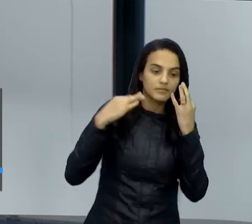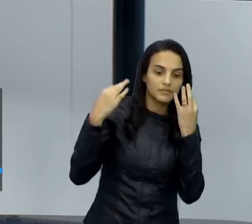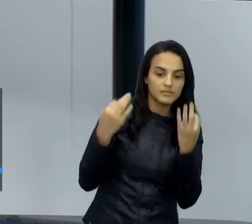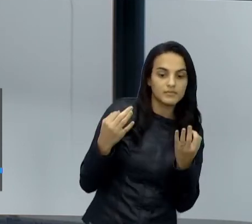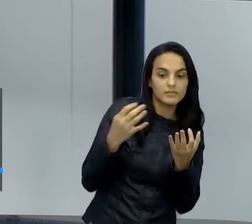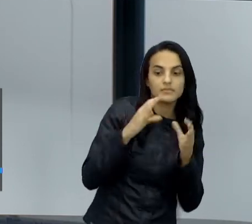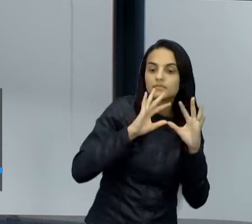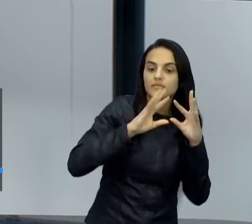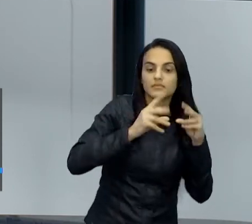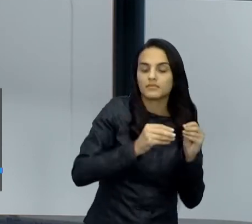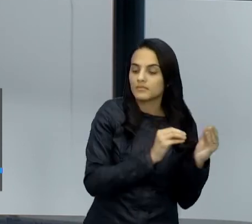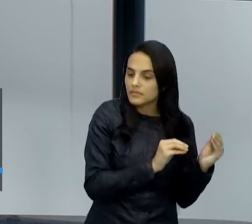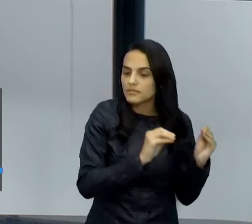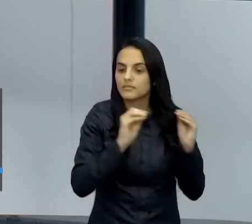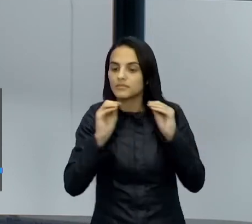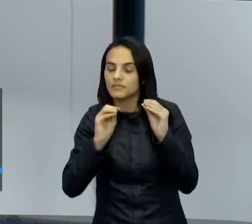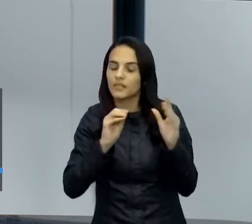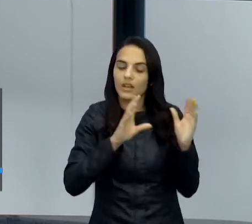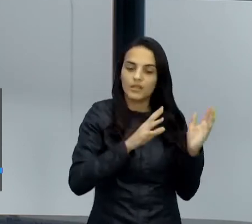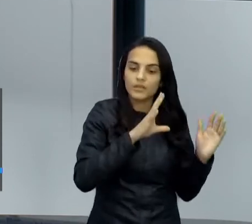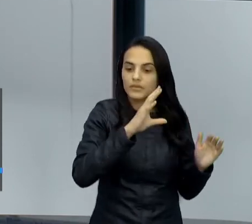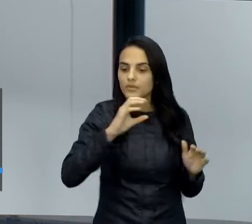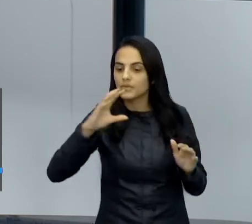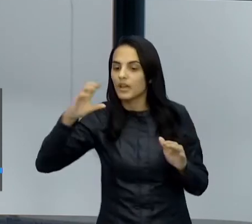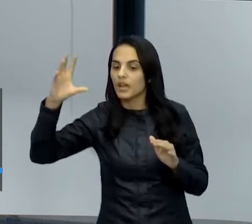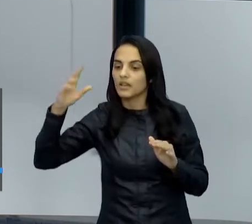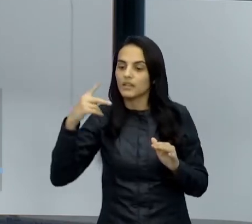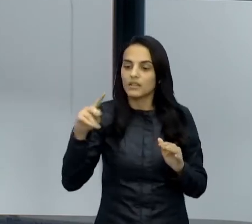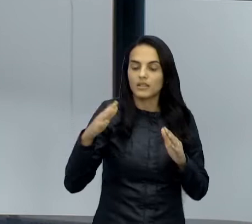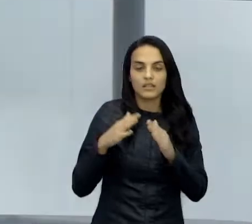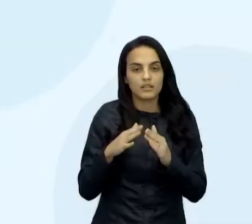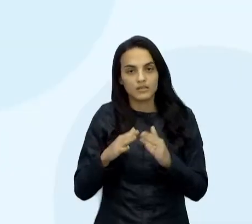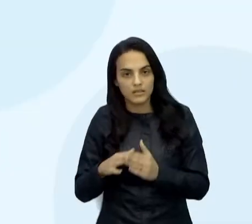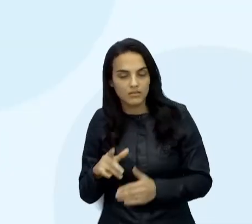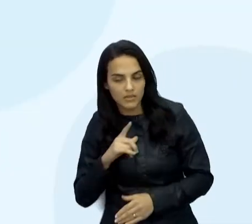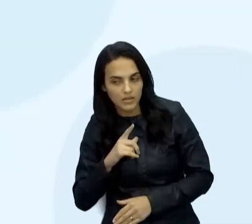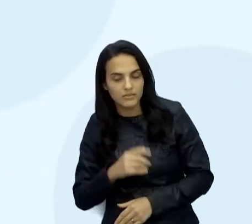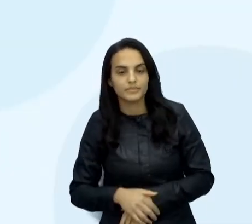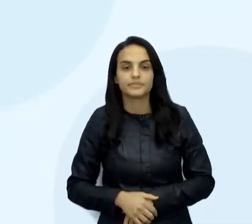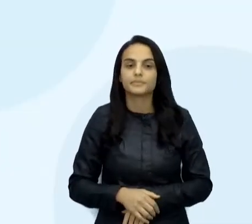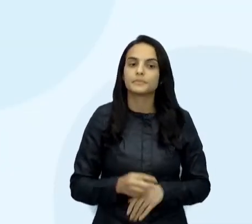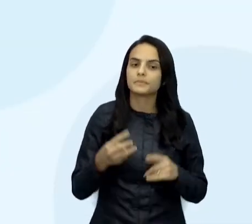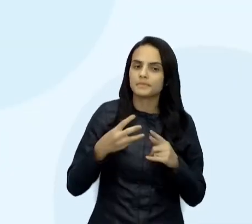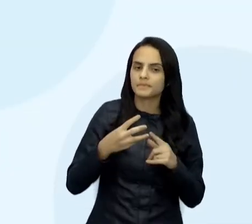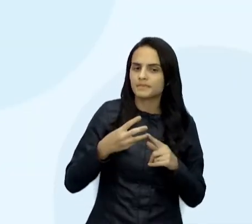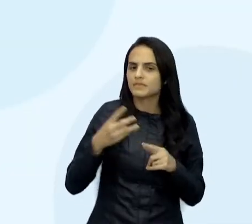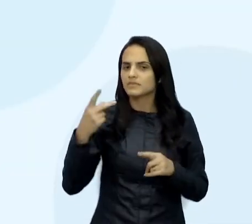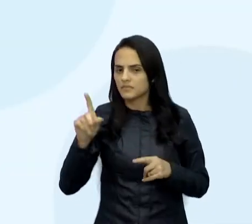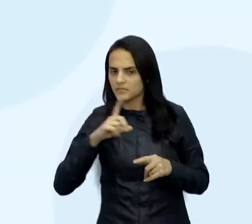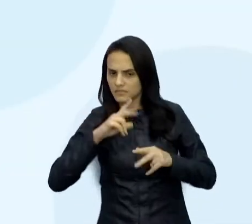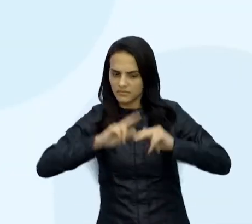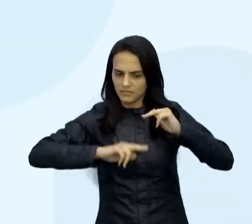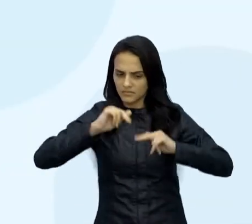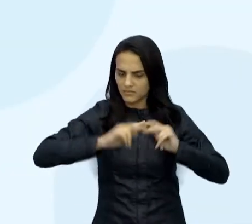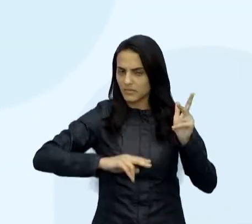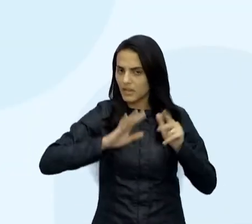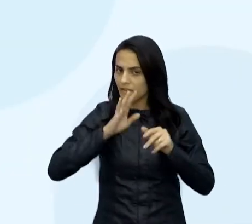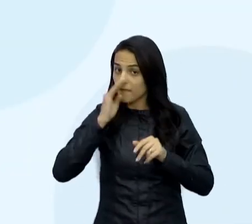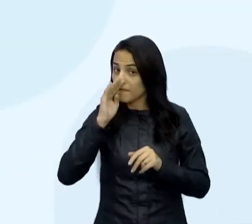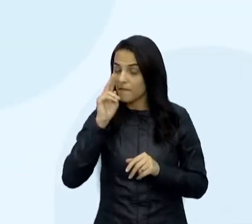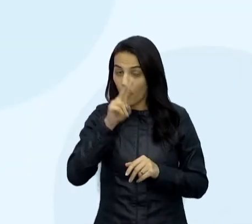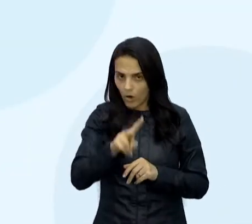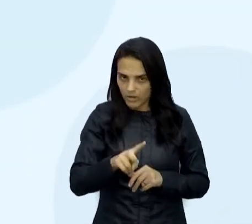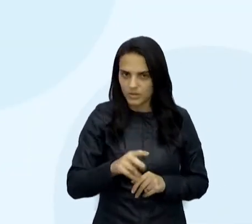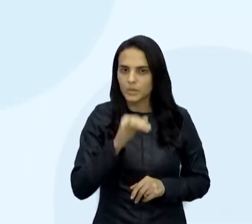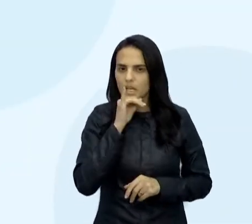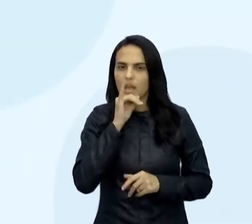lá na casa dela foi passar férias? Será? Outra hipótese, será que ela adquiriu equipamentos com alta potência? Por